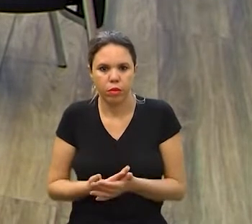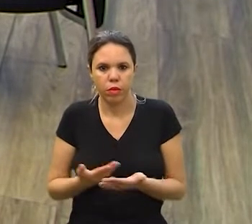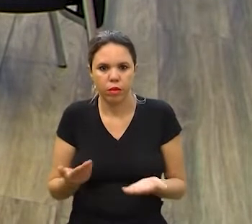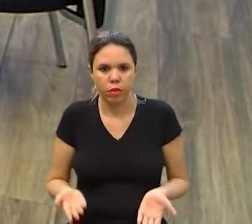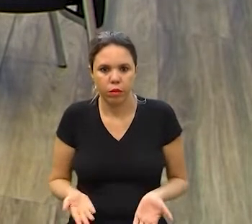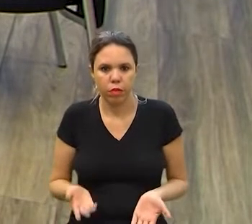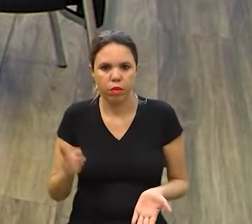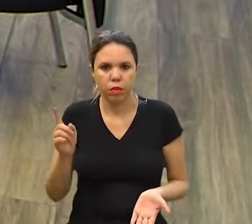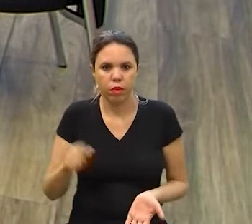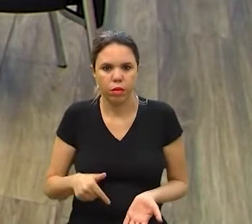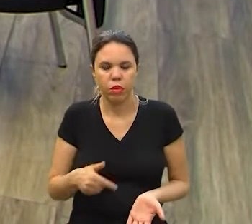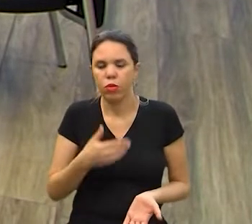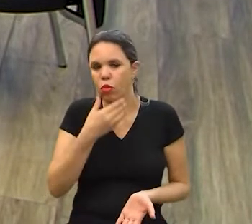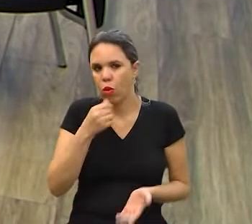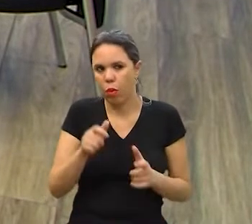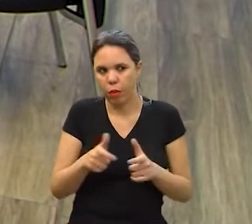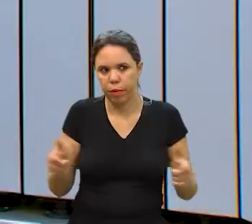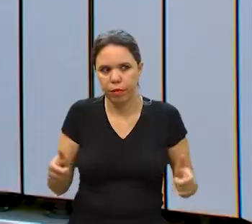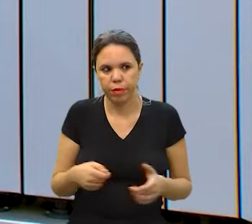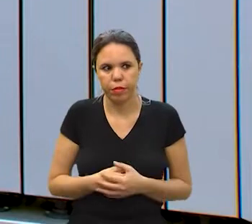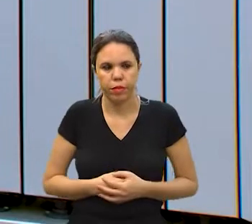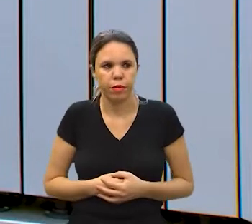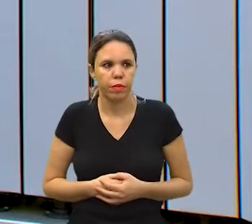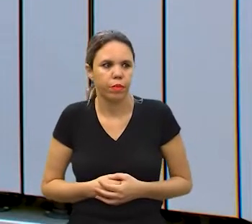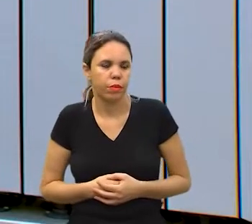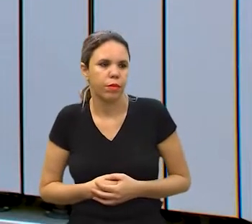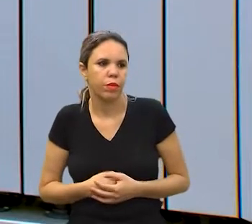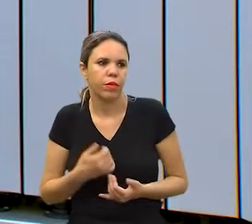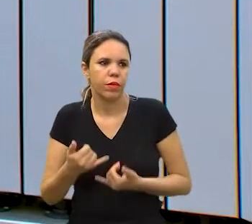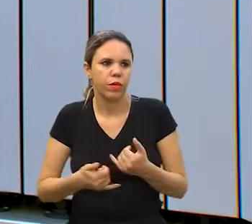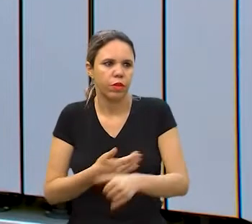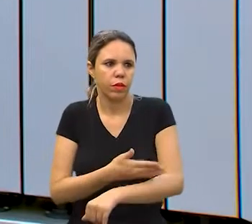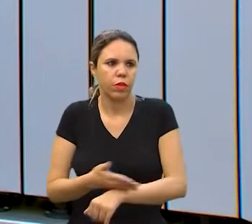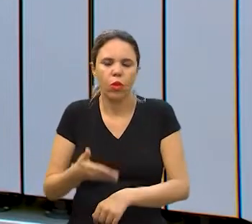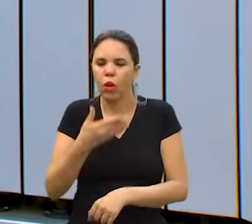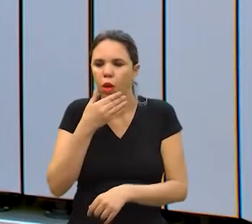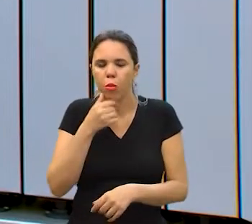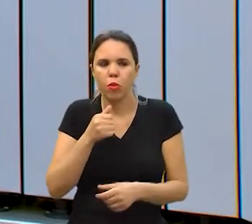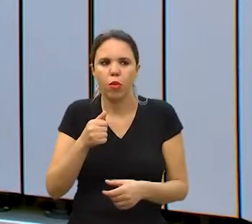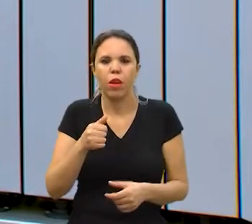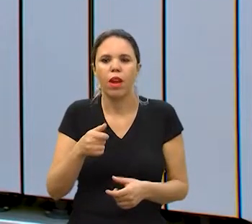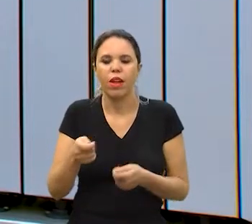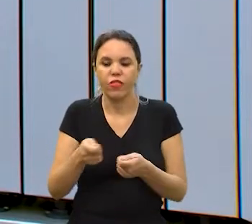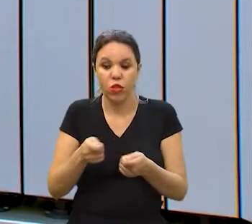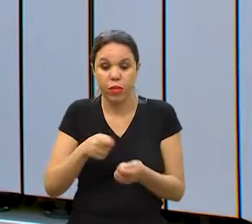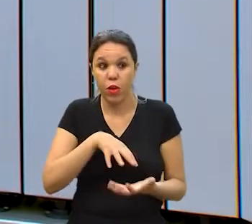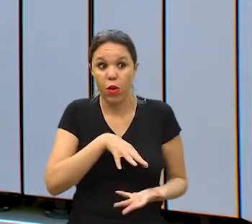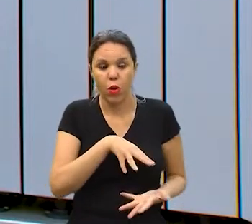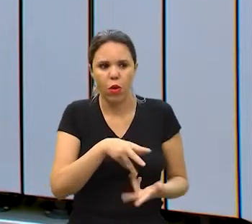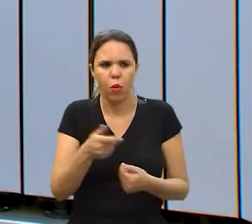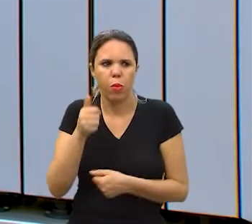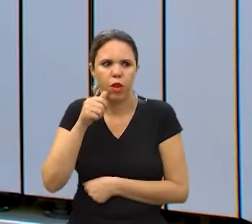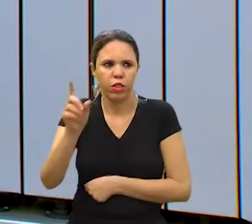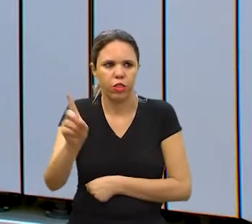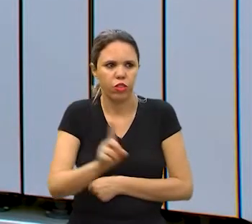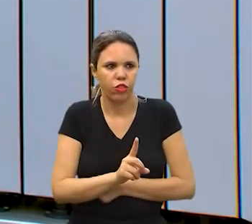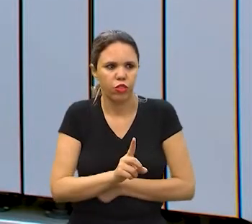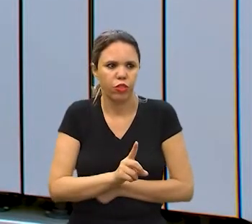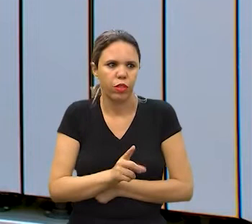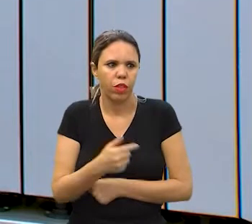até então era considerado masculino? Eu costumo brincar que a mulherada vai dominar o mundo, porque elas